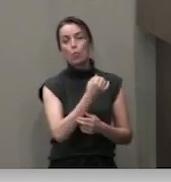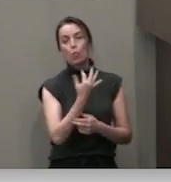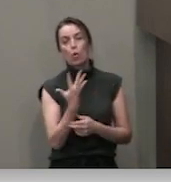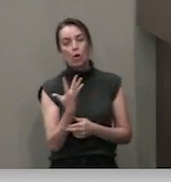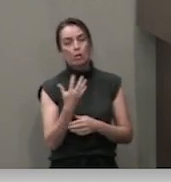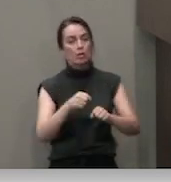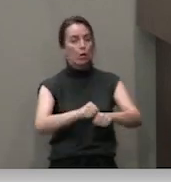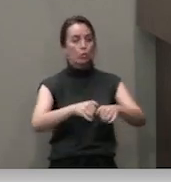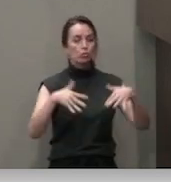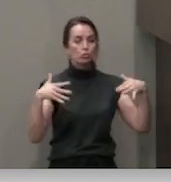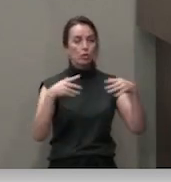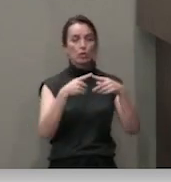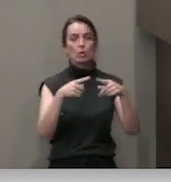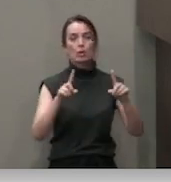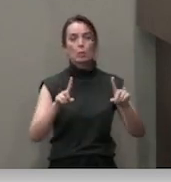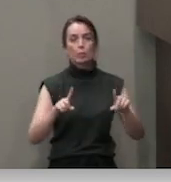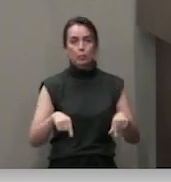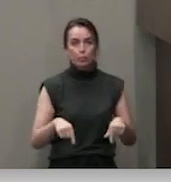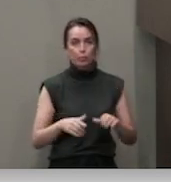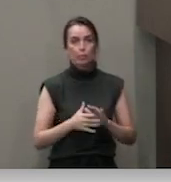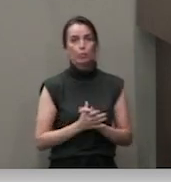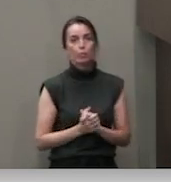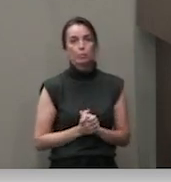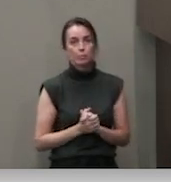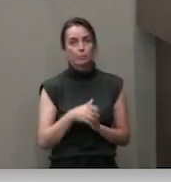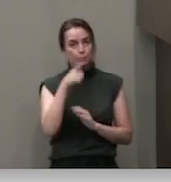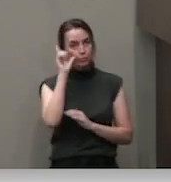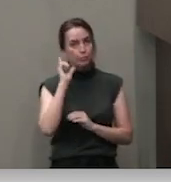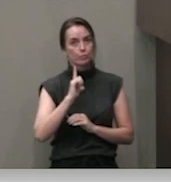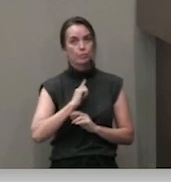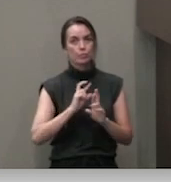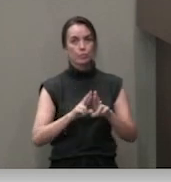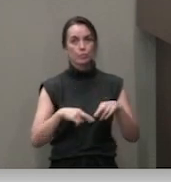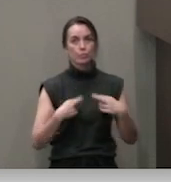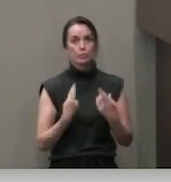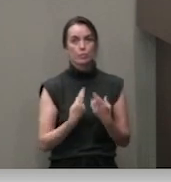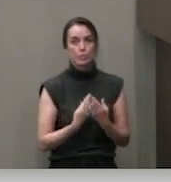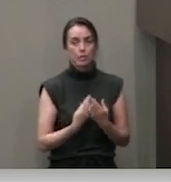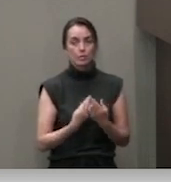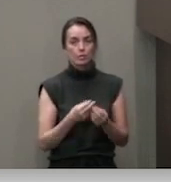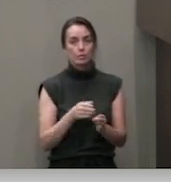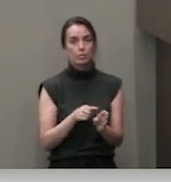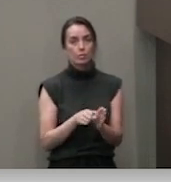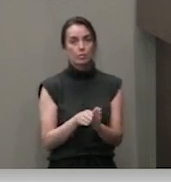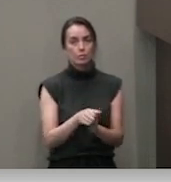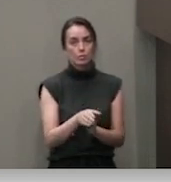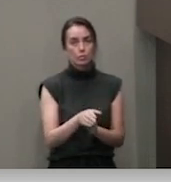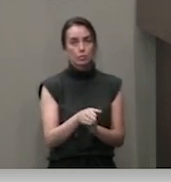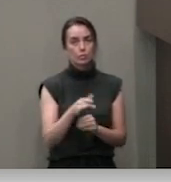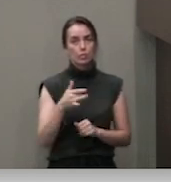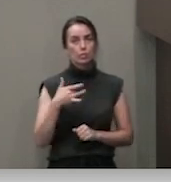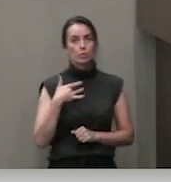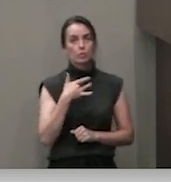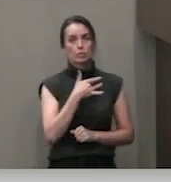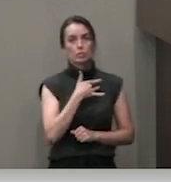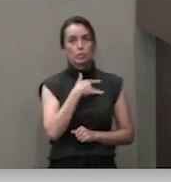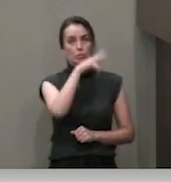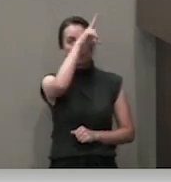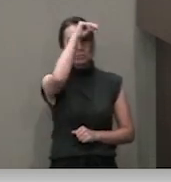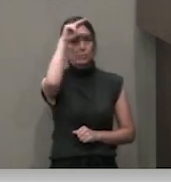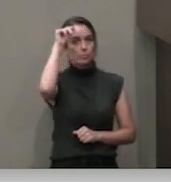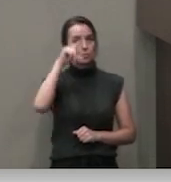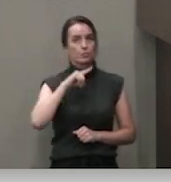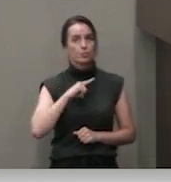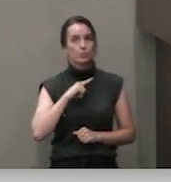eh das por exemplo por exemplo onde nós tivemos reunião do Conselho Municipal de Saúde tivemos aqui o encontro